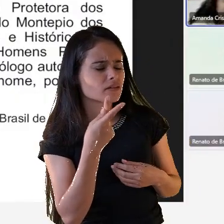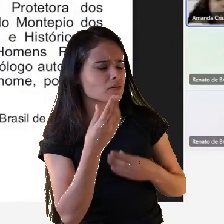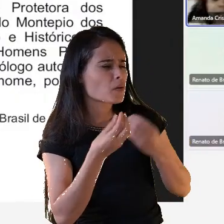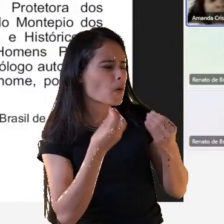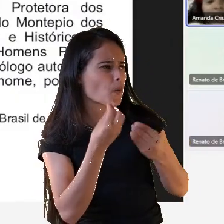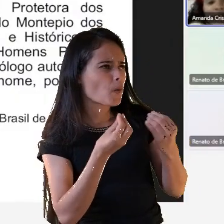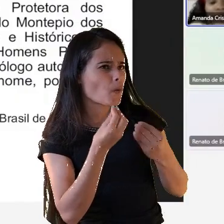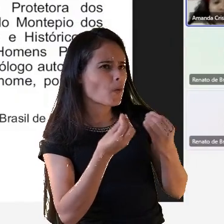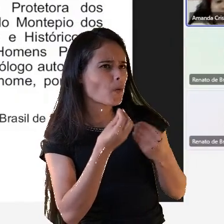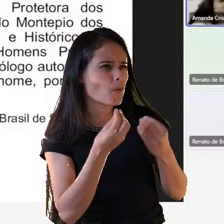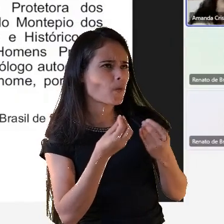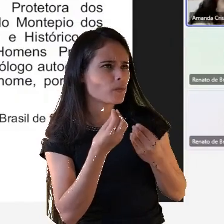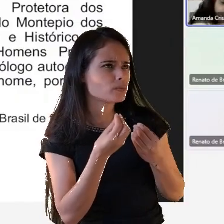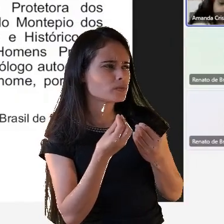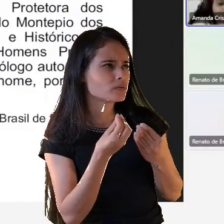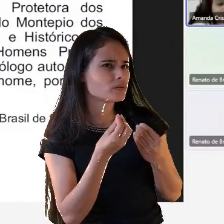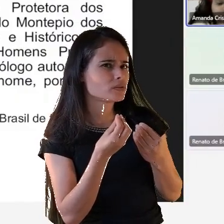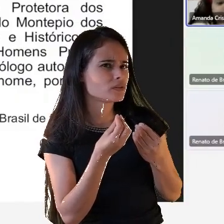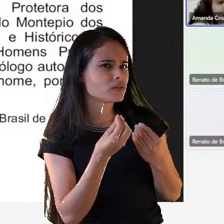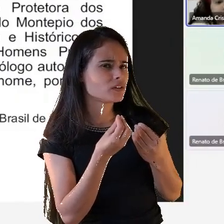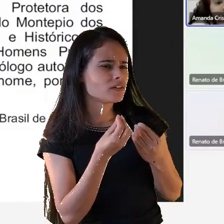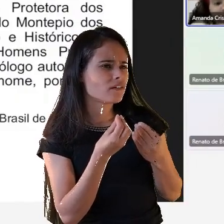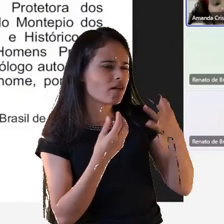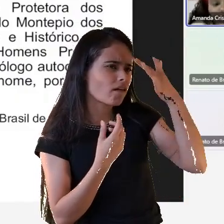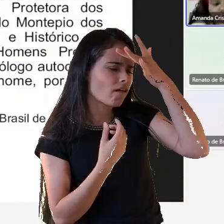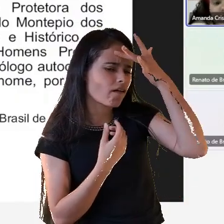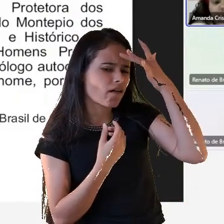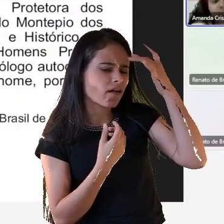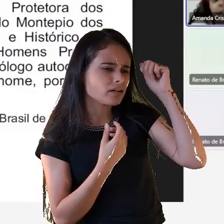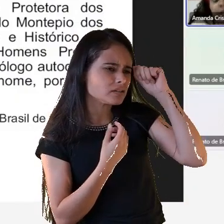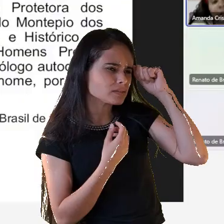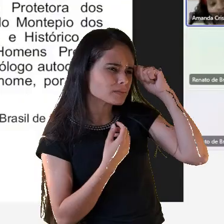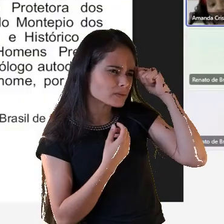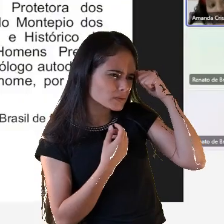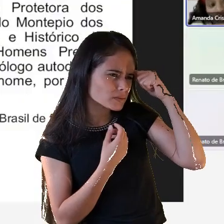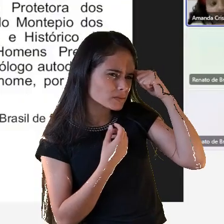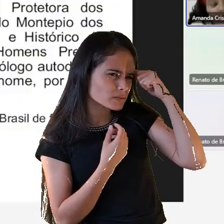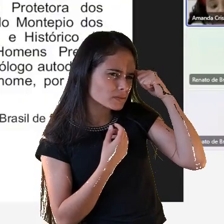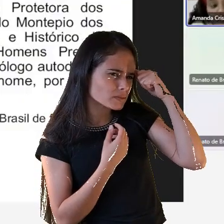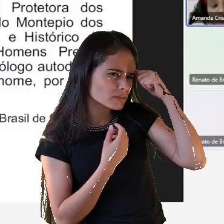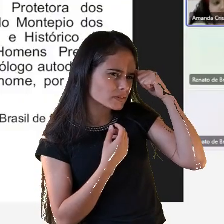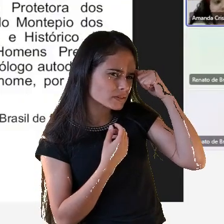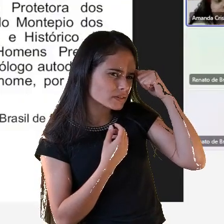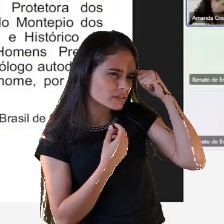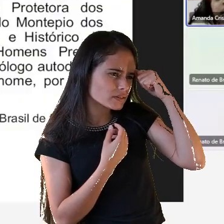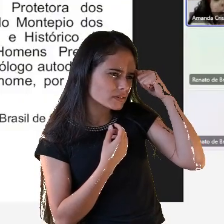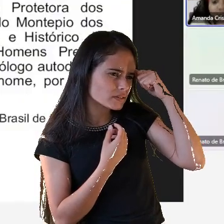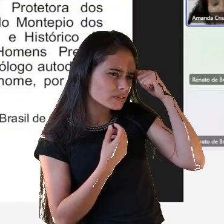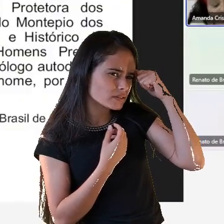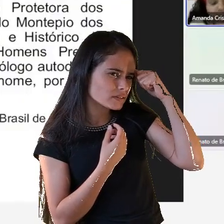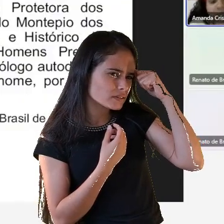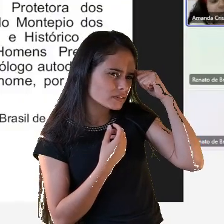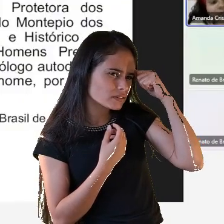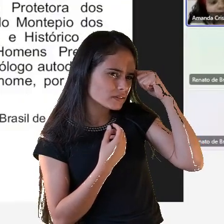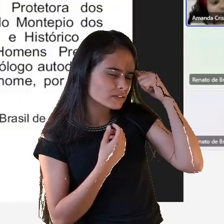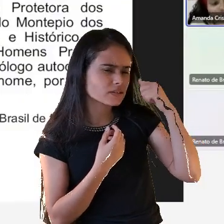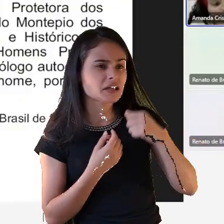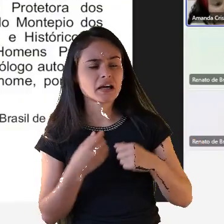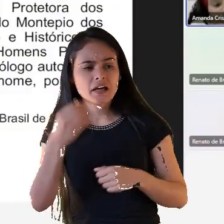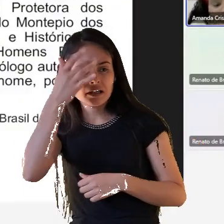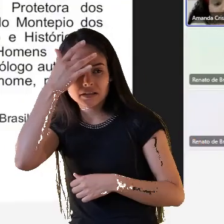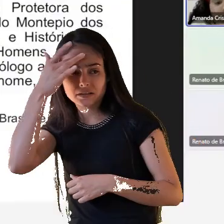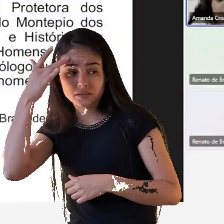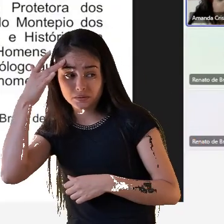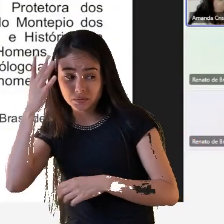de se estranhar a invisibilidade, mas eu não acho estranho, porque o Brasil está acostumado, né, a invisibilizar